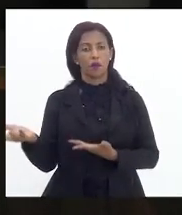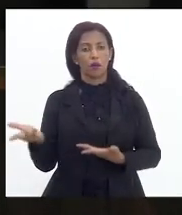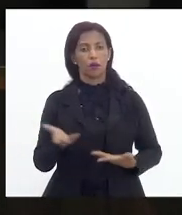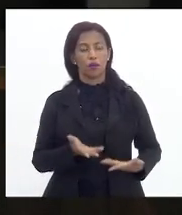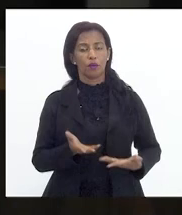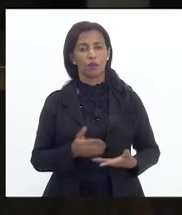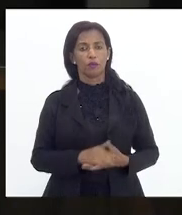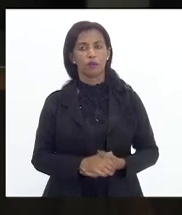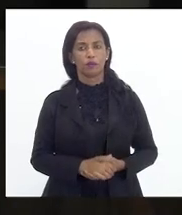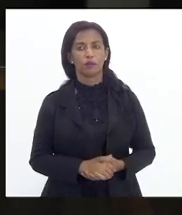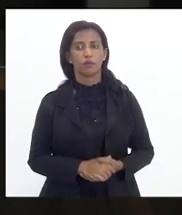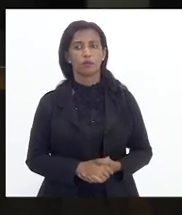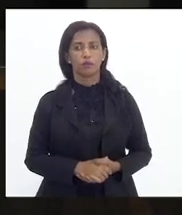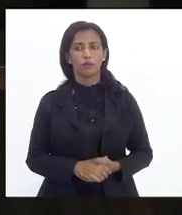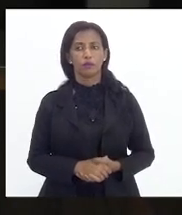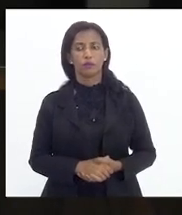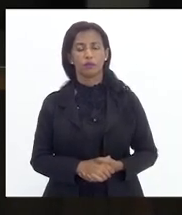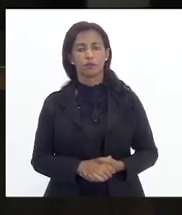convidar